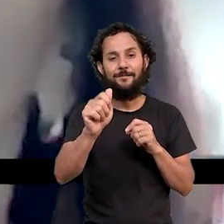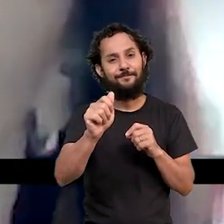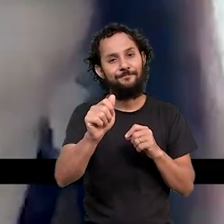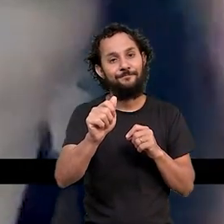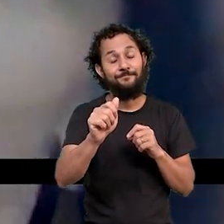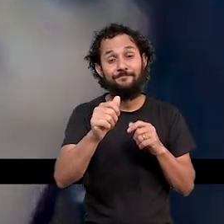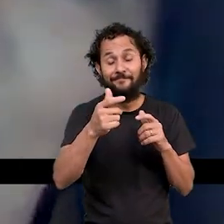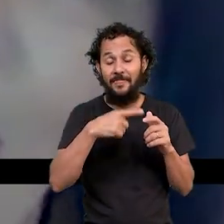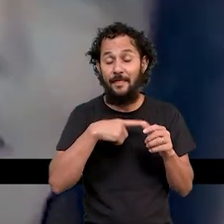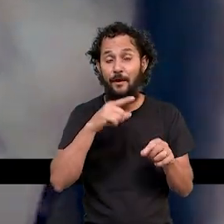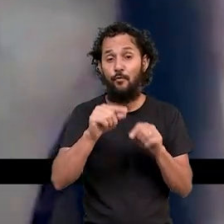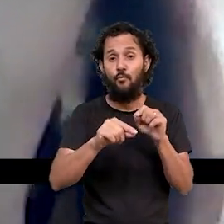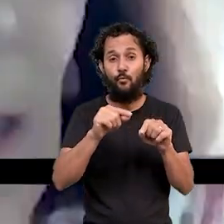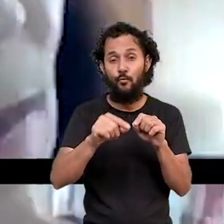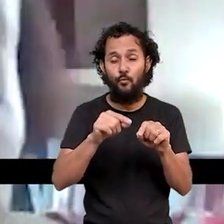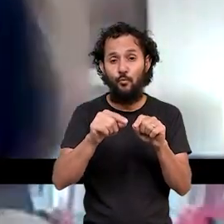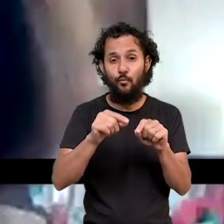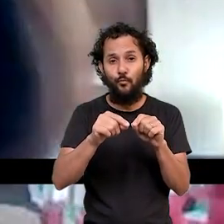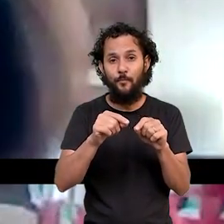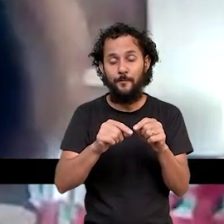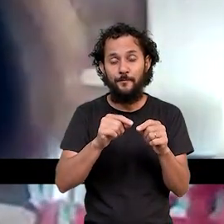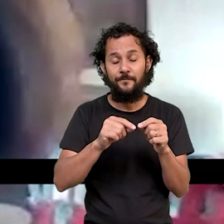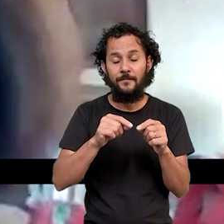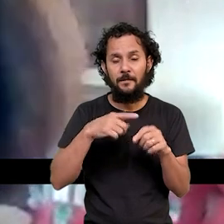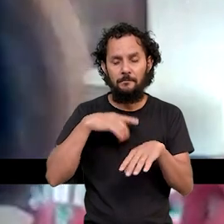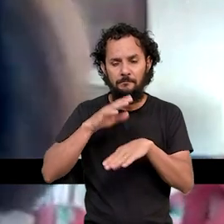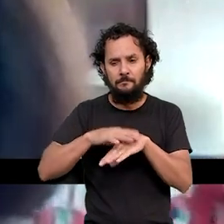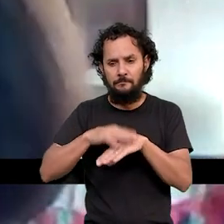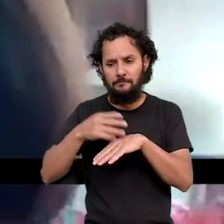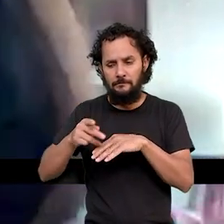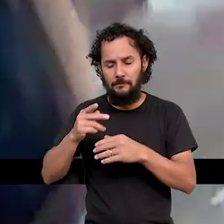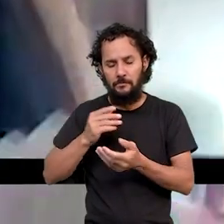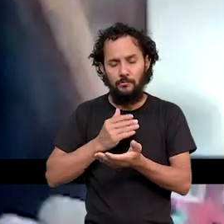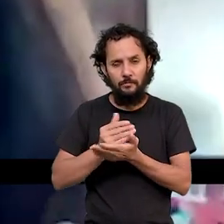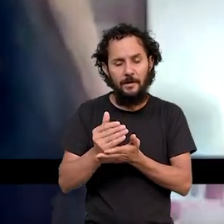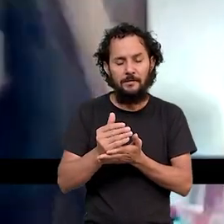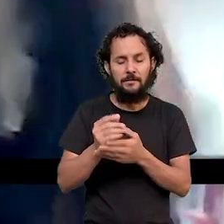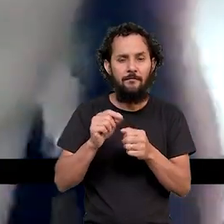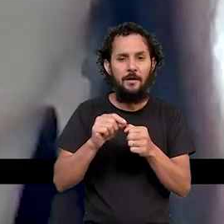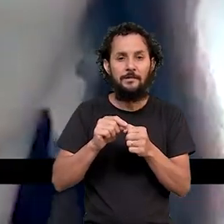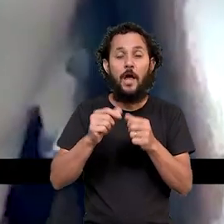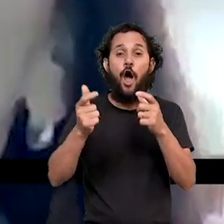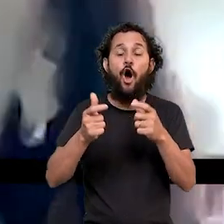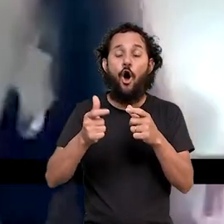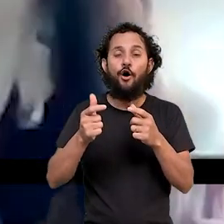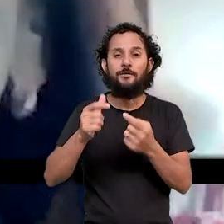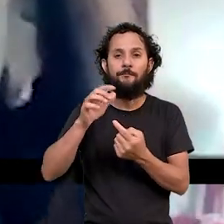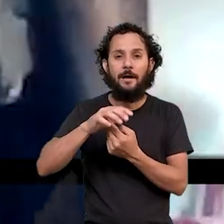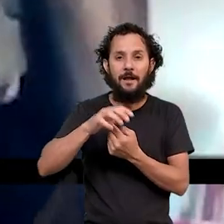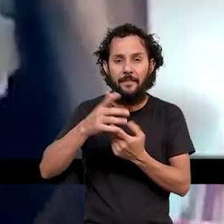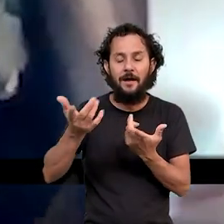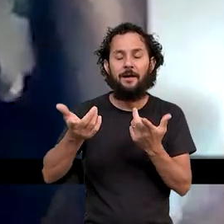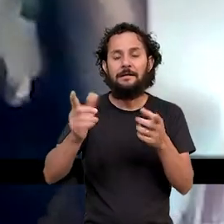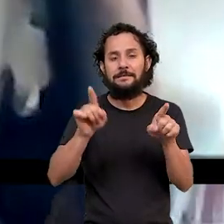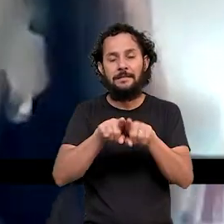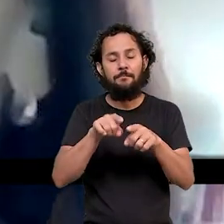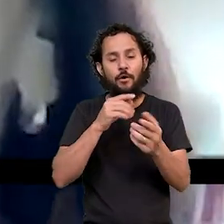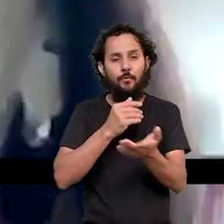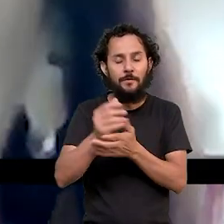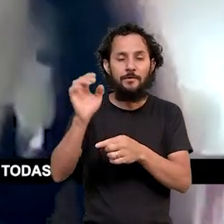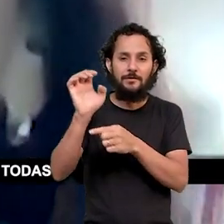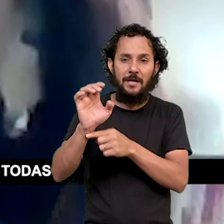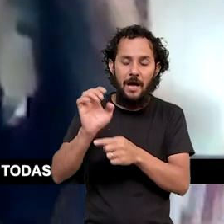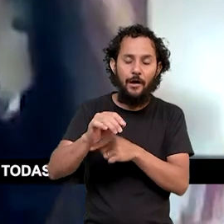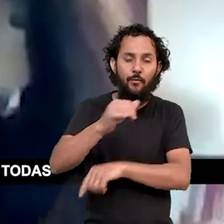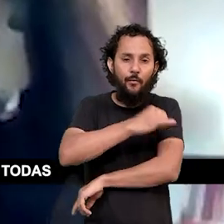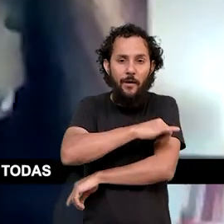aí. Nós vamos ter uma iniciativa no Paraná, nós vamos ter uma